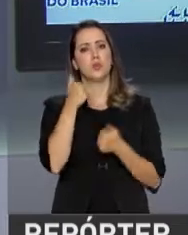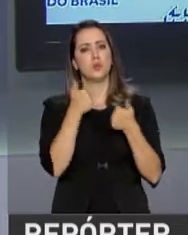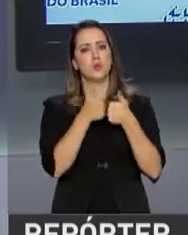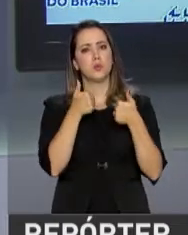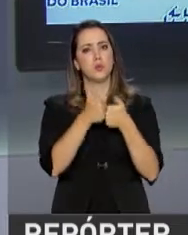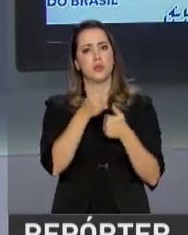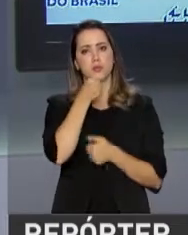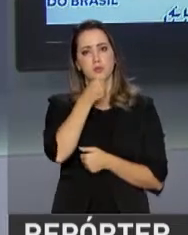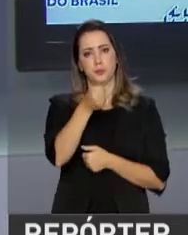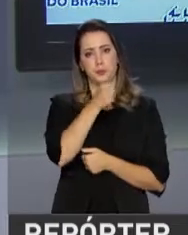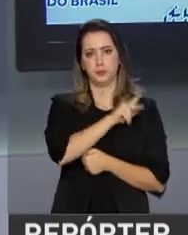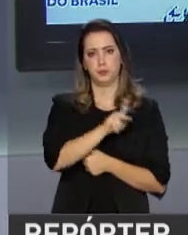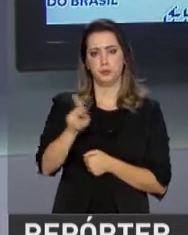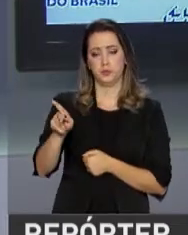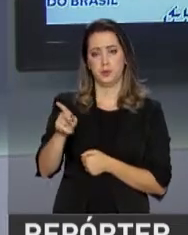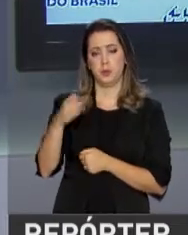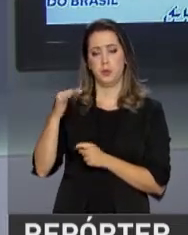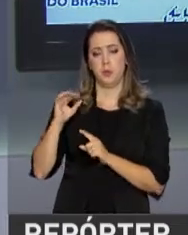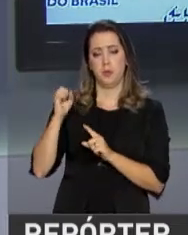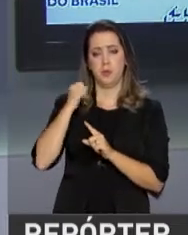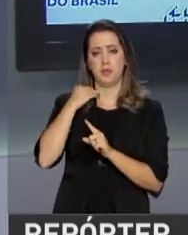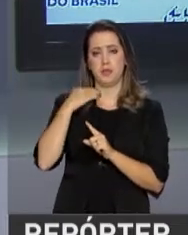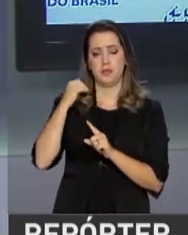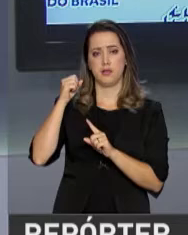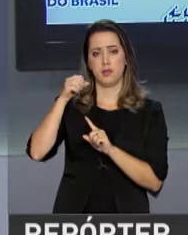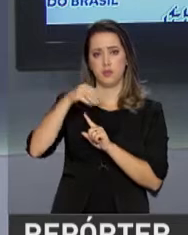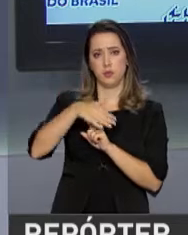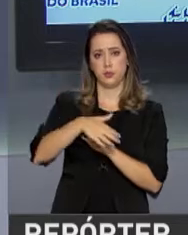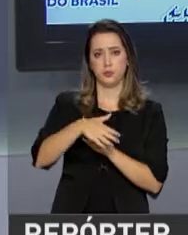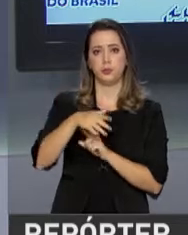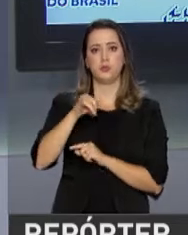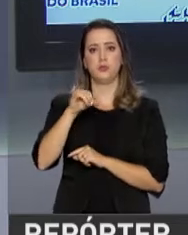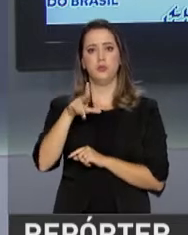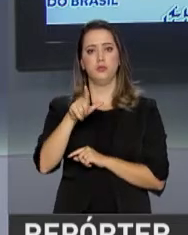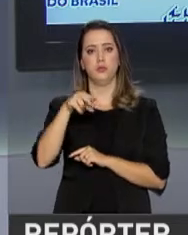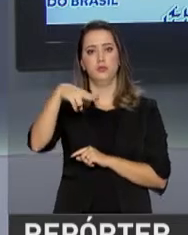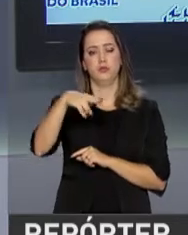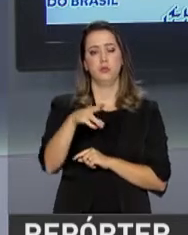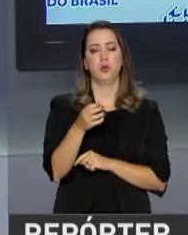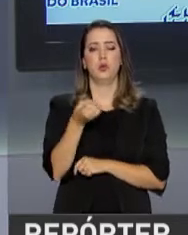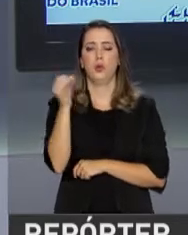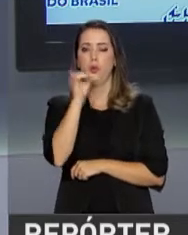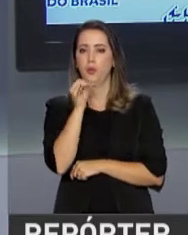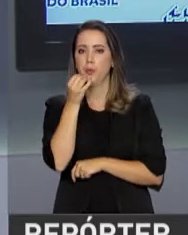coletiva de imprensa do presidente do Banco Central, Ilan Goldfein. Boa noite, João Pedro.